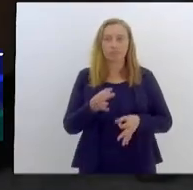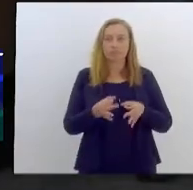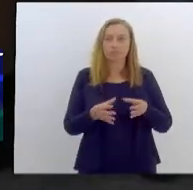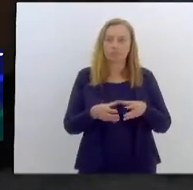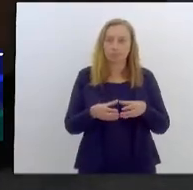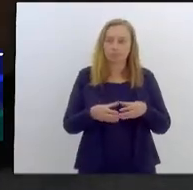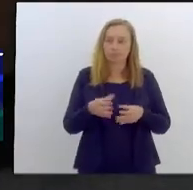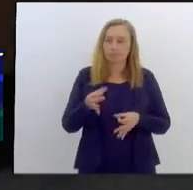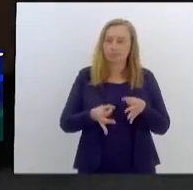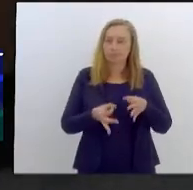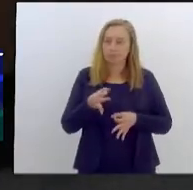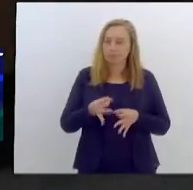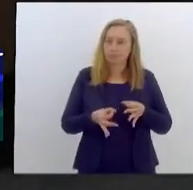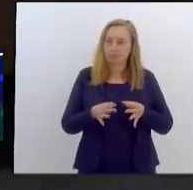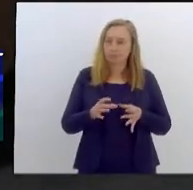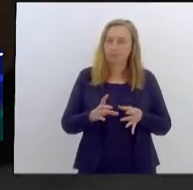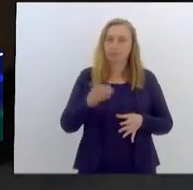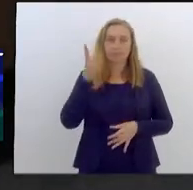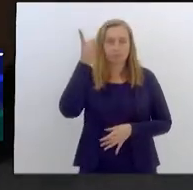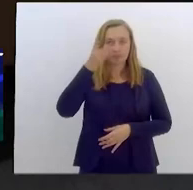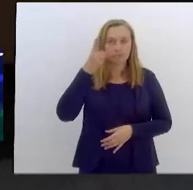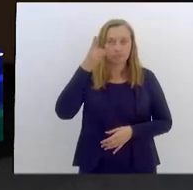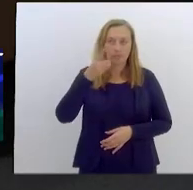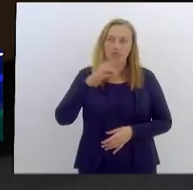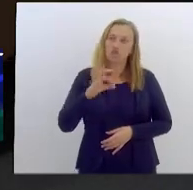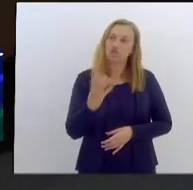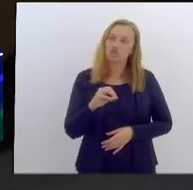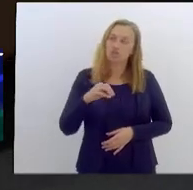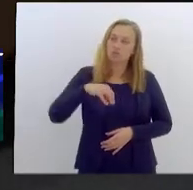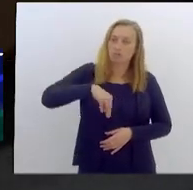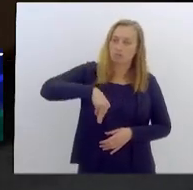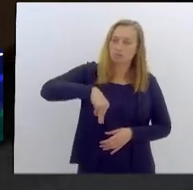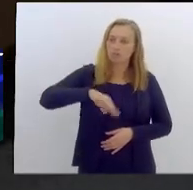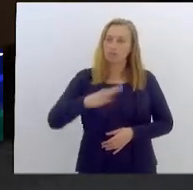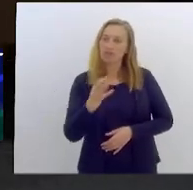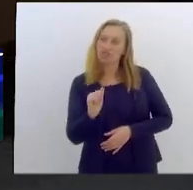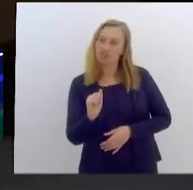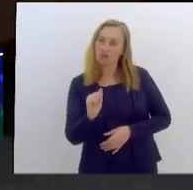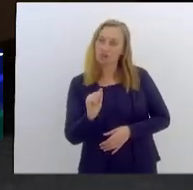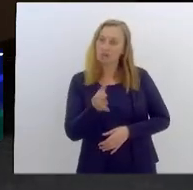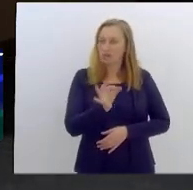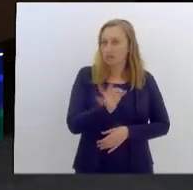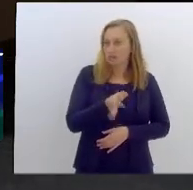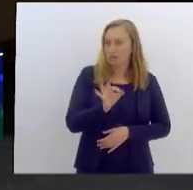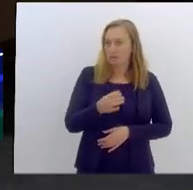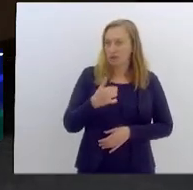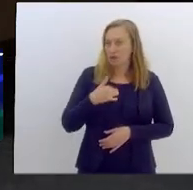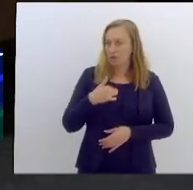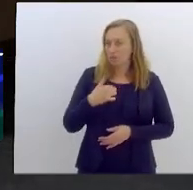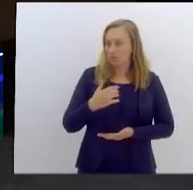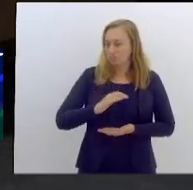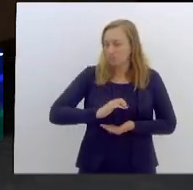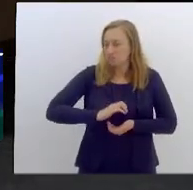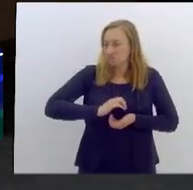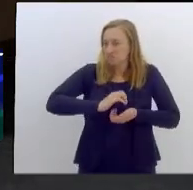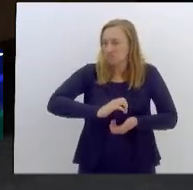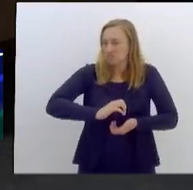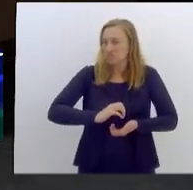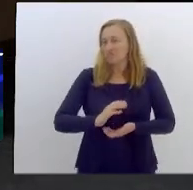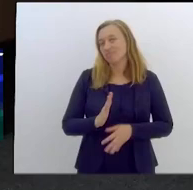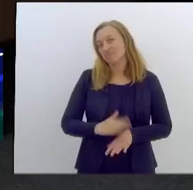Justiça, deputado Chico Machado, possivelmente porque eu sou o mais idoso da